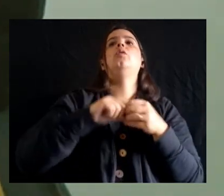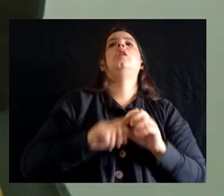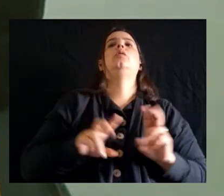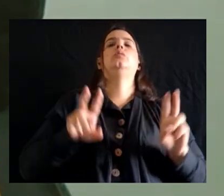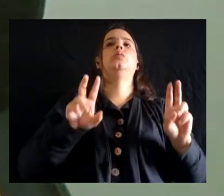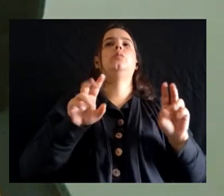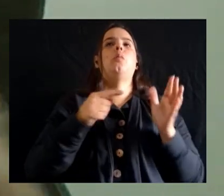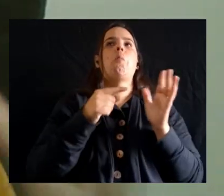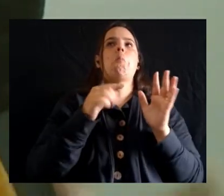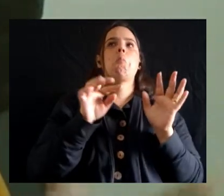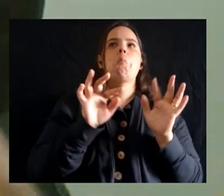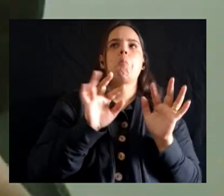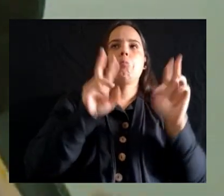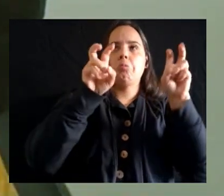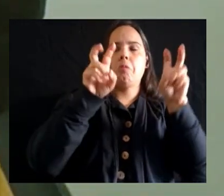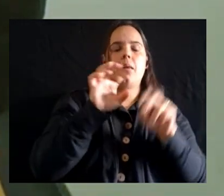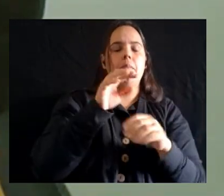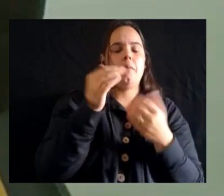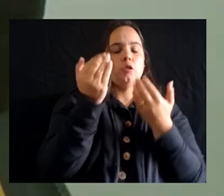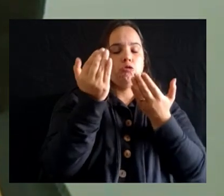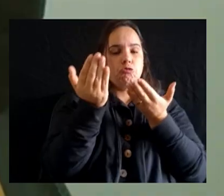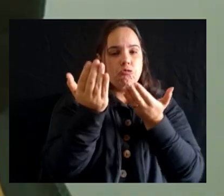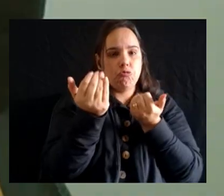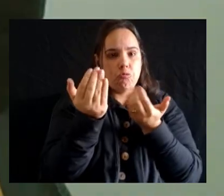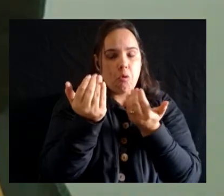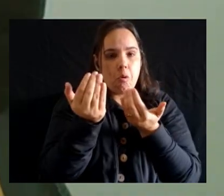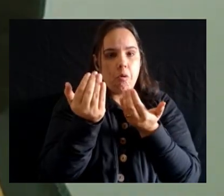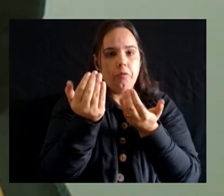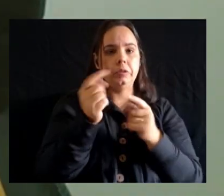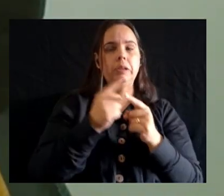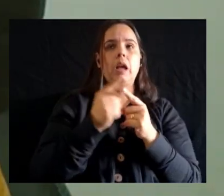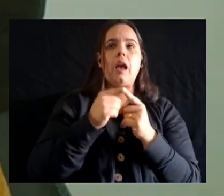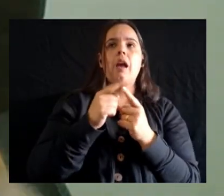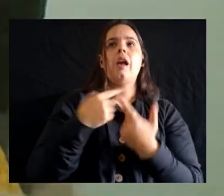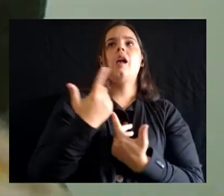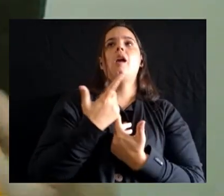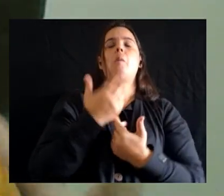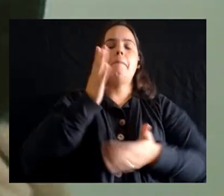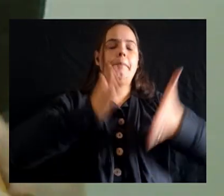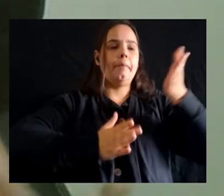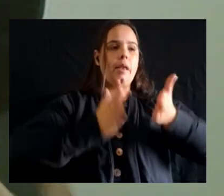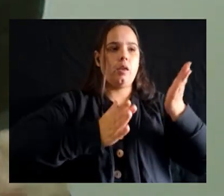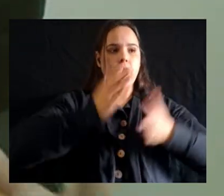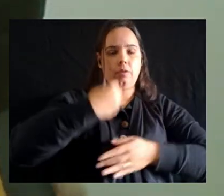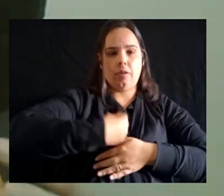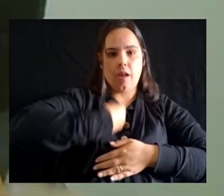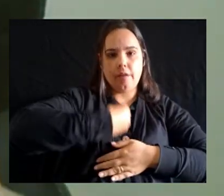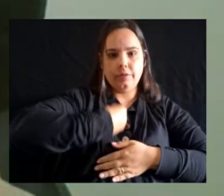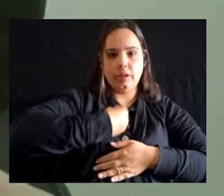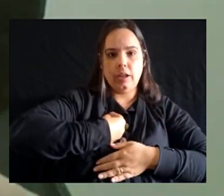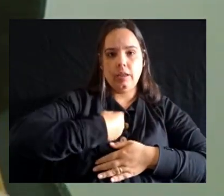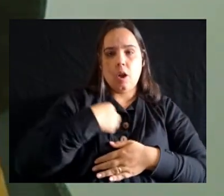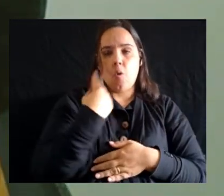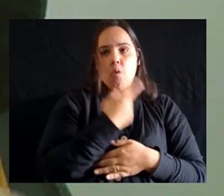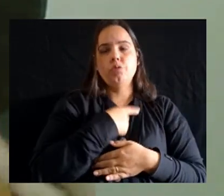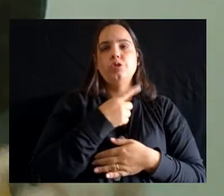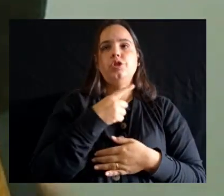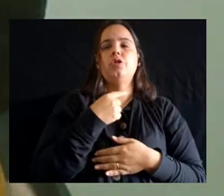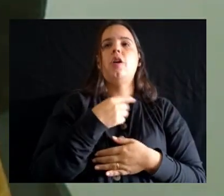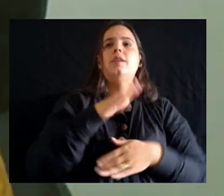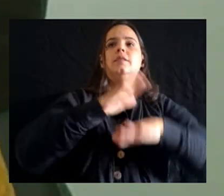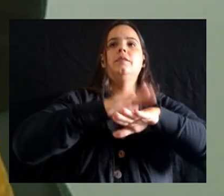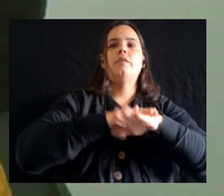é uma fase da vida onde a gente tem a comparação ali, o ideal